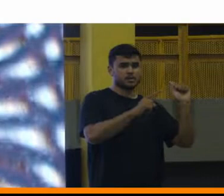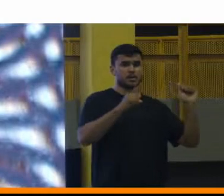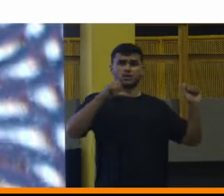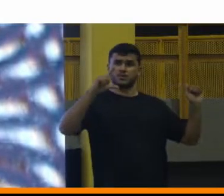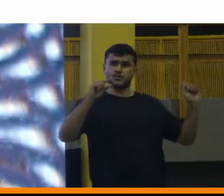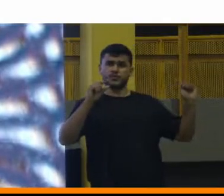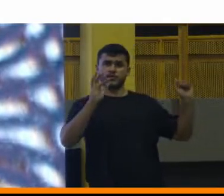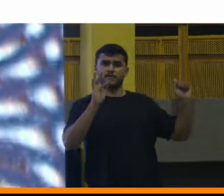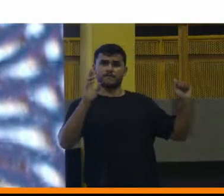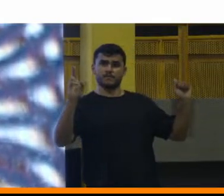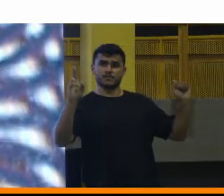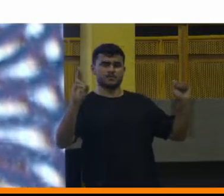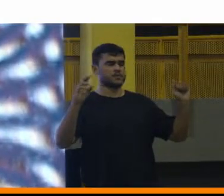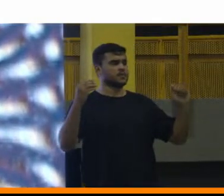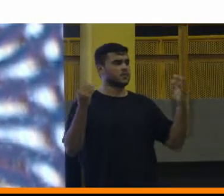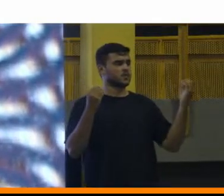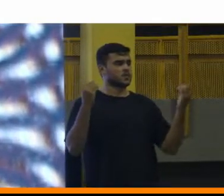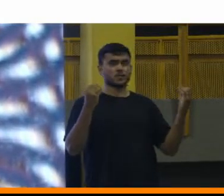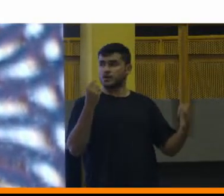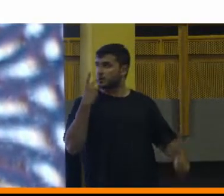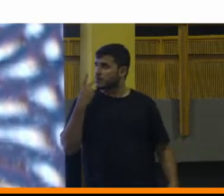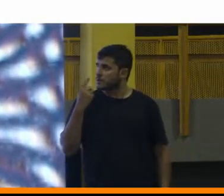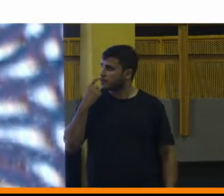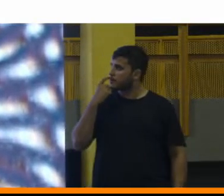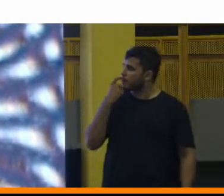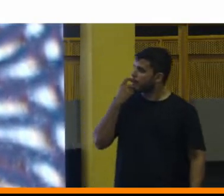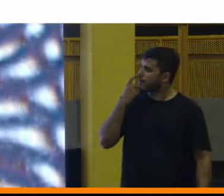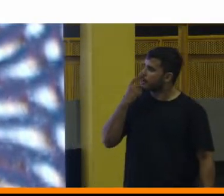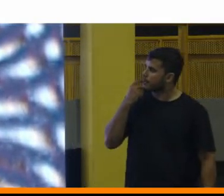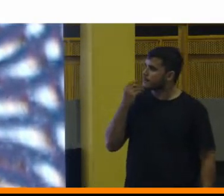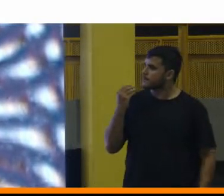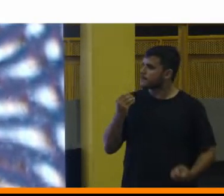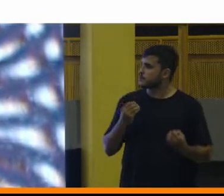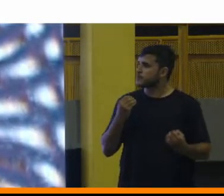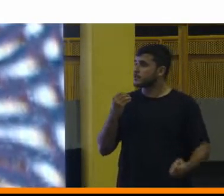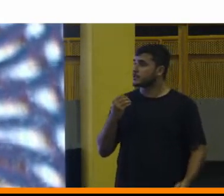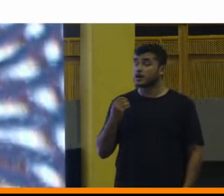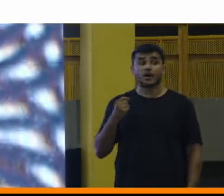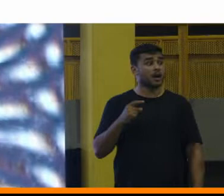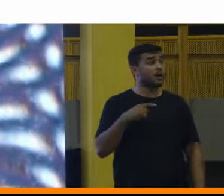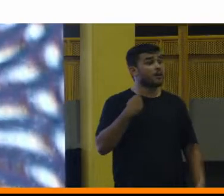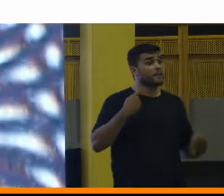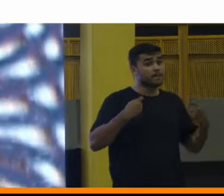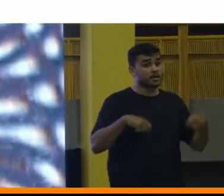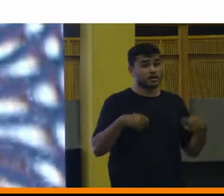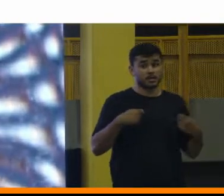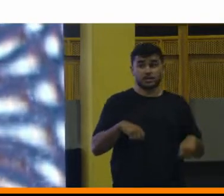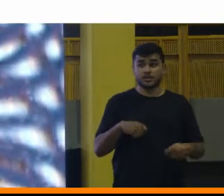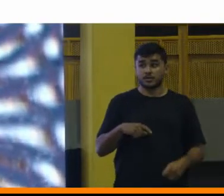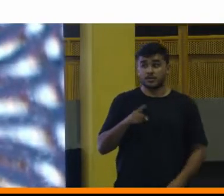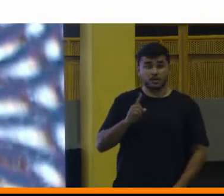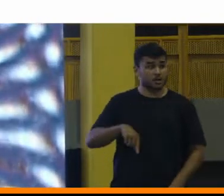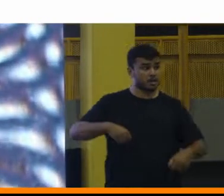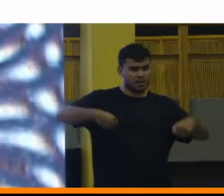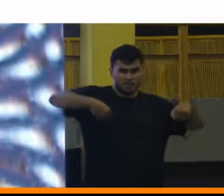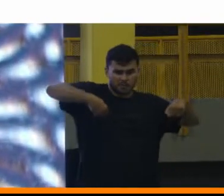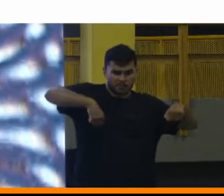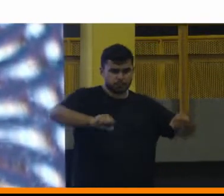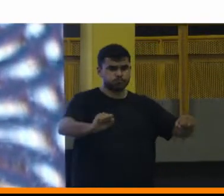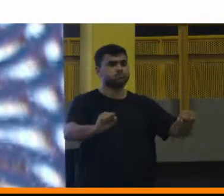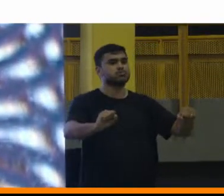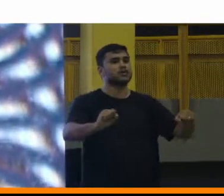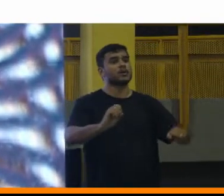eu tenho muita massa, e aí você já deve ter pensado nisso. É mais fácil acelerar uma moto